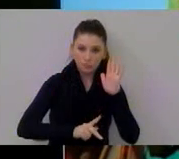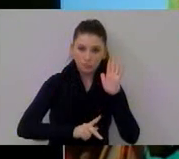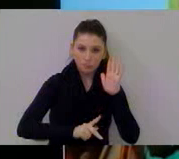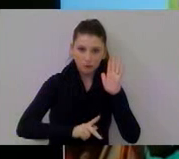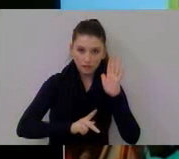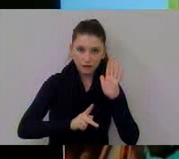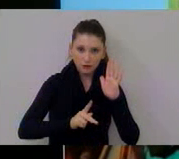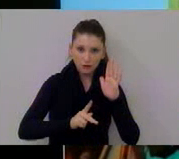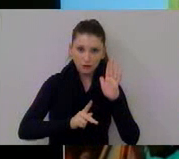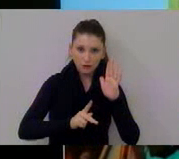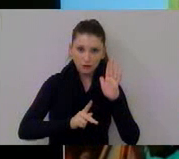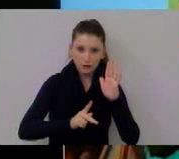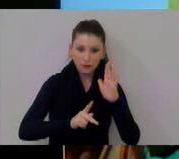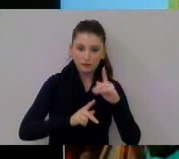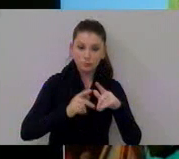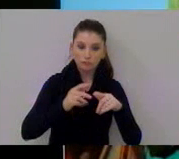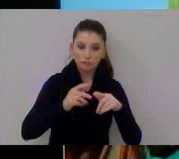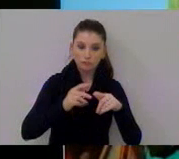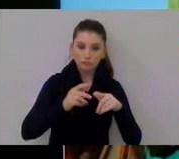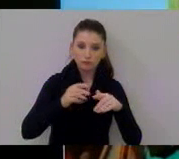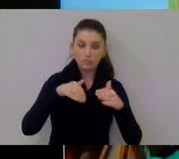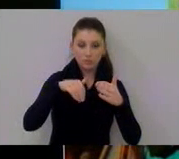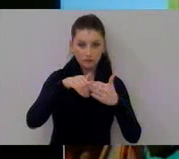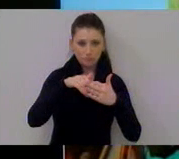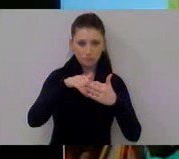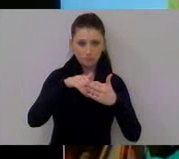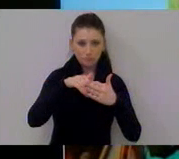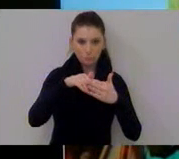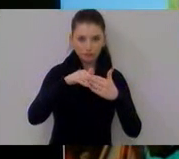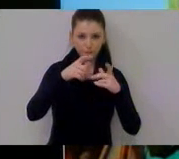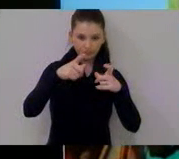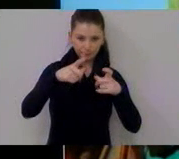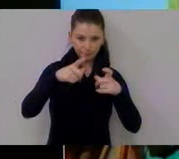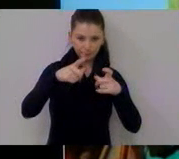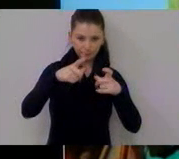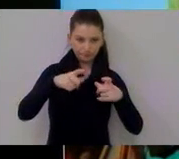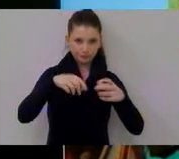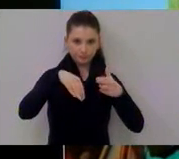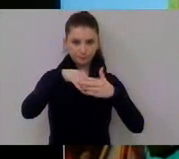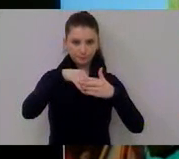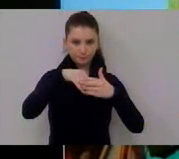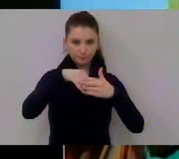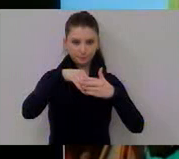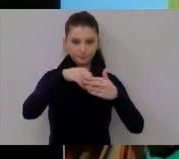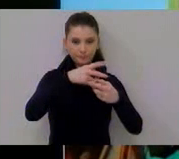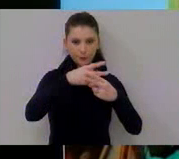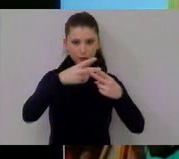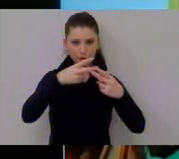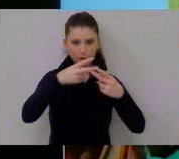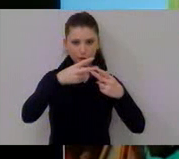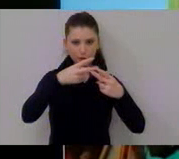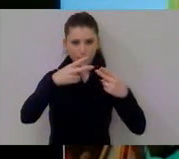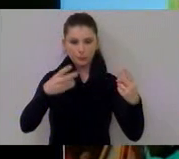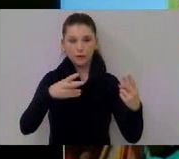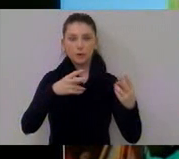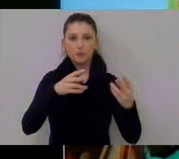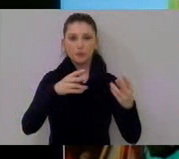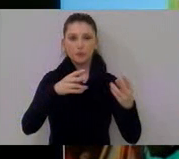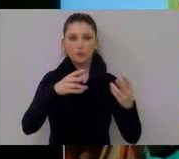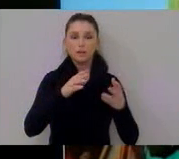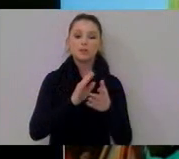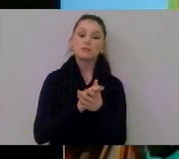com essa quadra vai ficar muito mais fácil também de a gente continuar